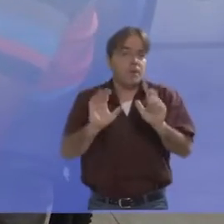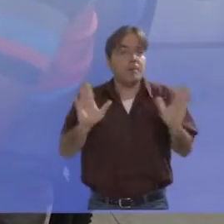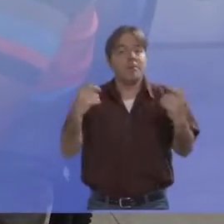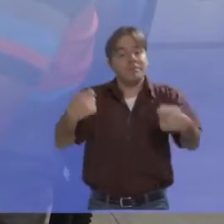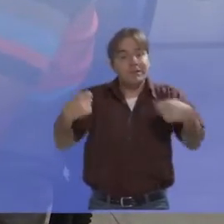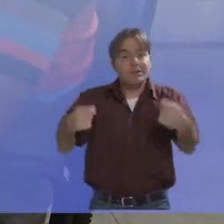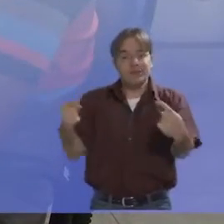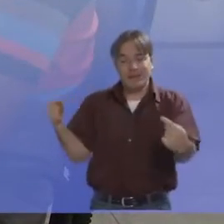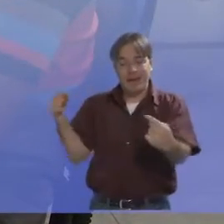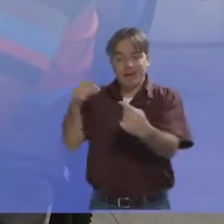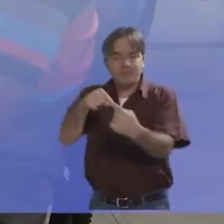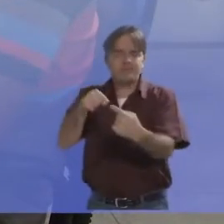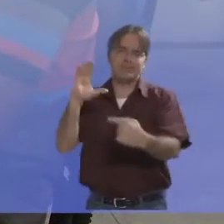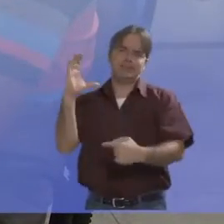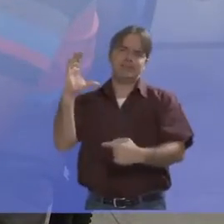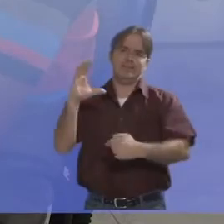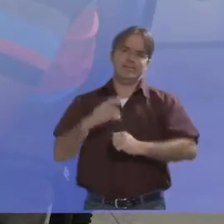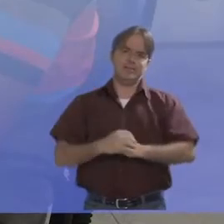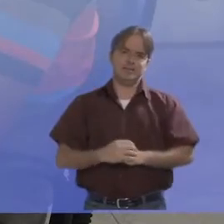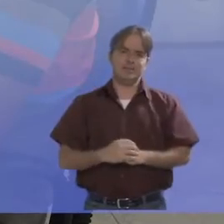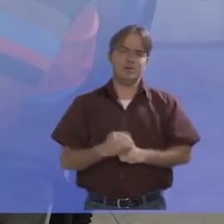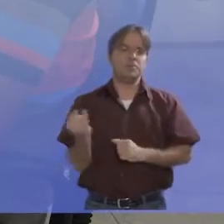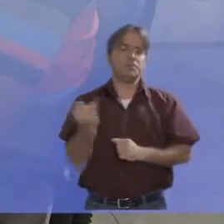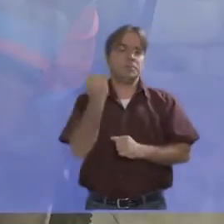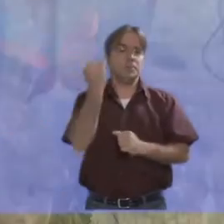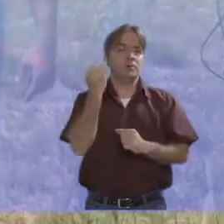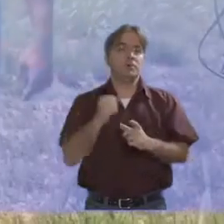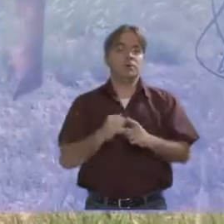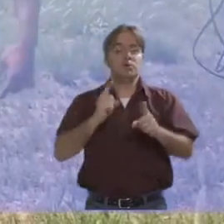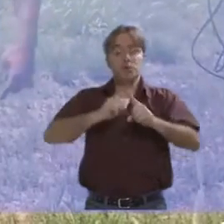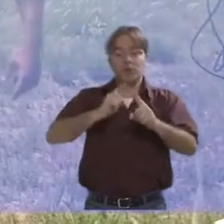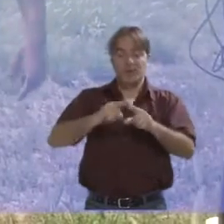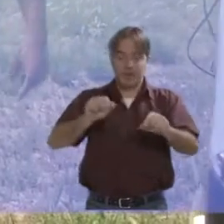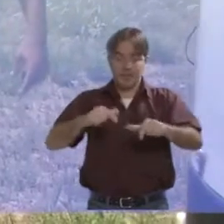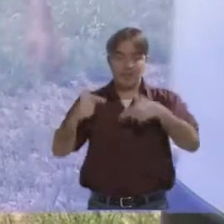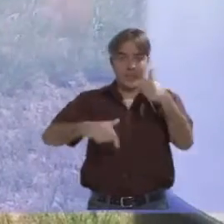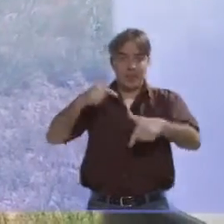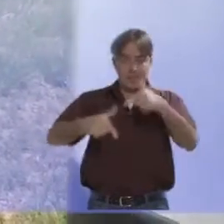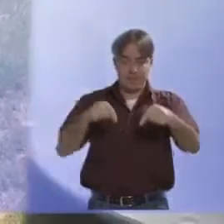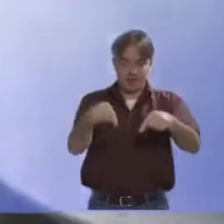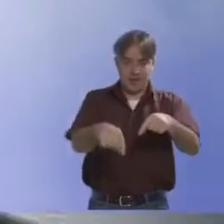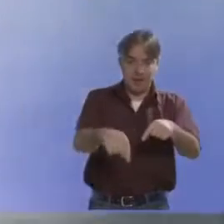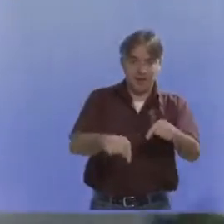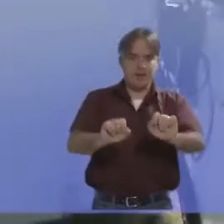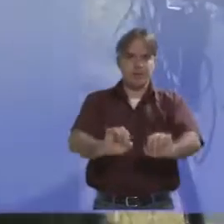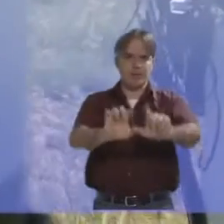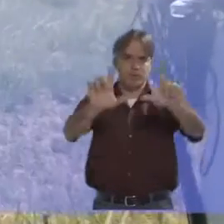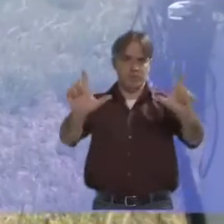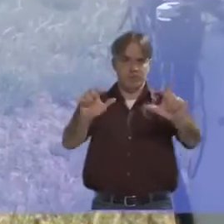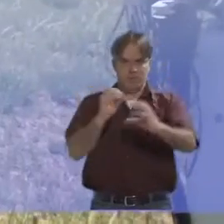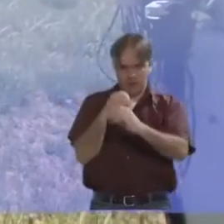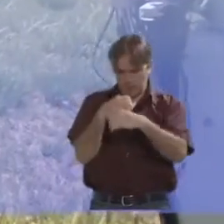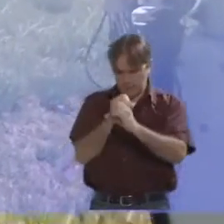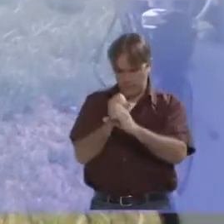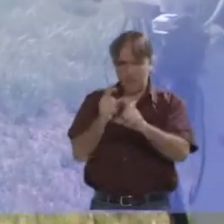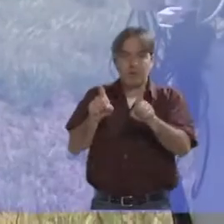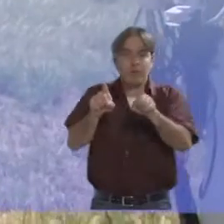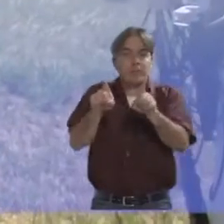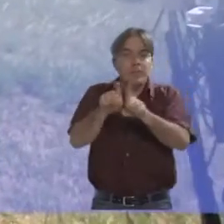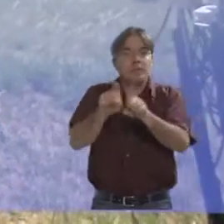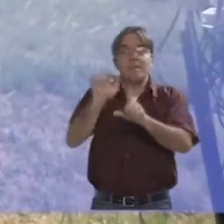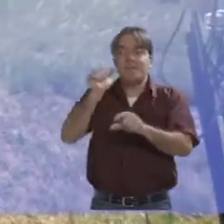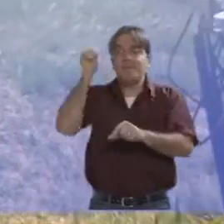iniciação científica, eles participam diretamente, não só aqui, mas também no campo, das atividades que a gente desenvolve